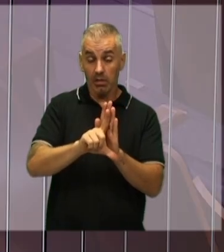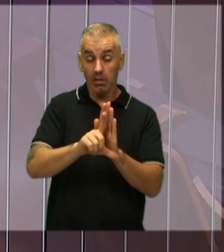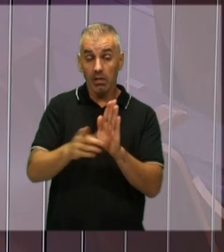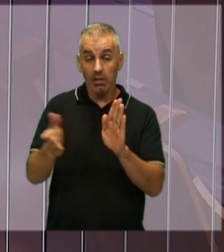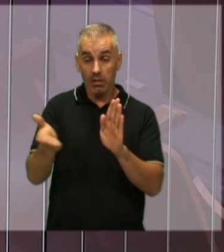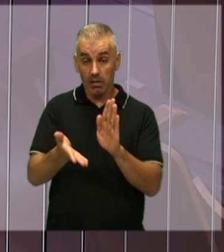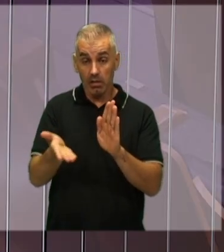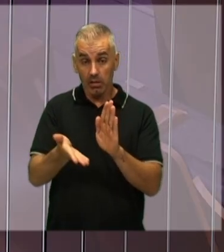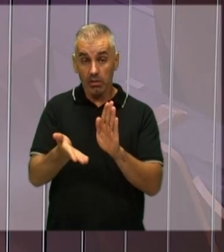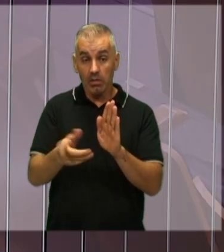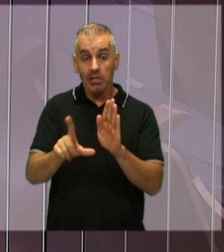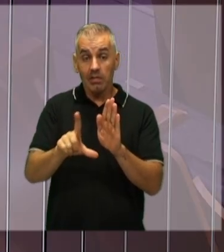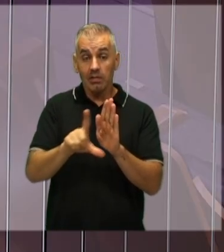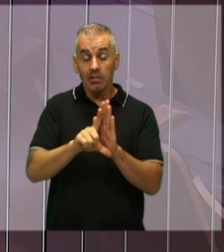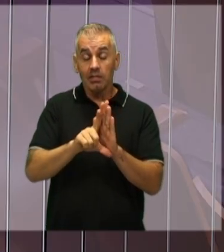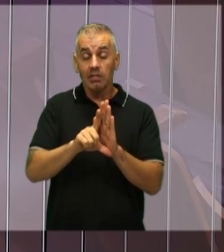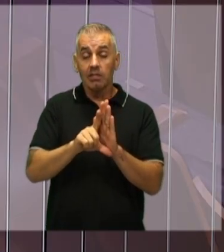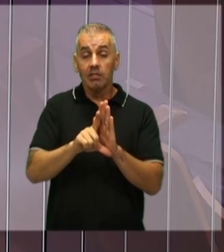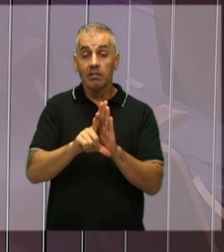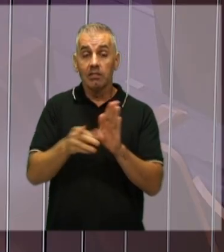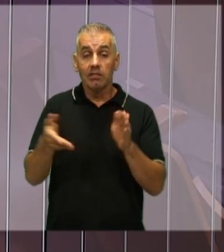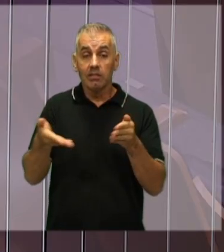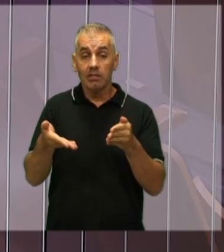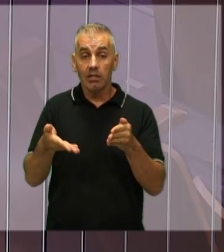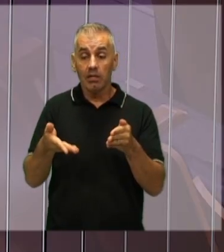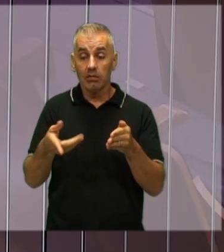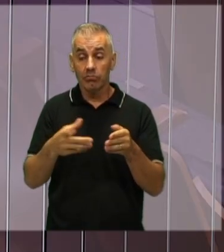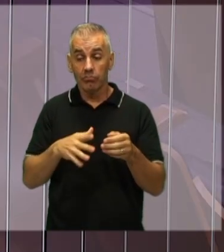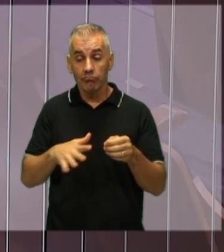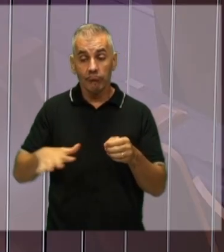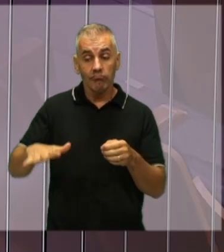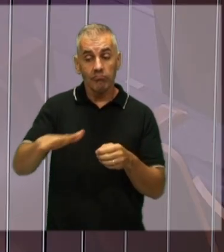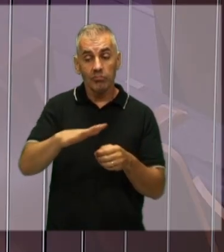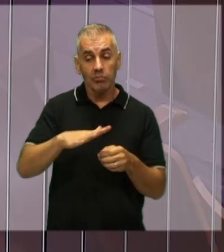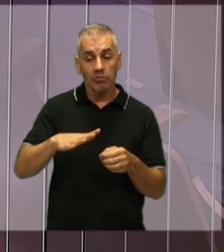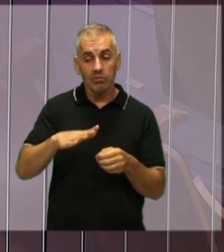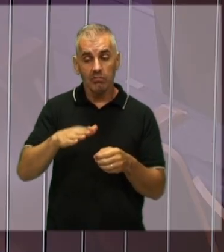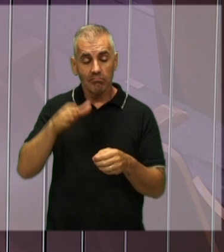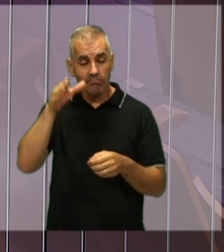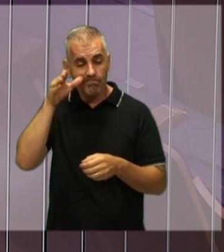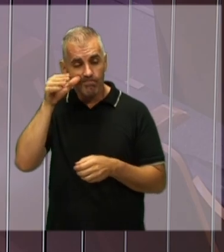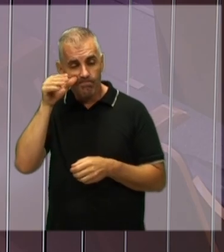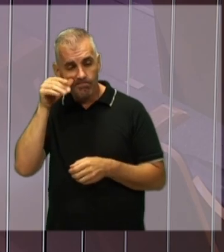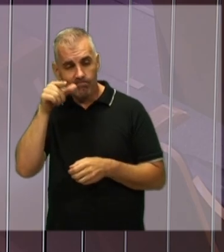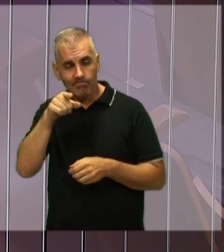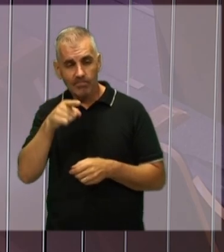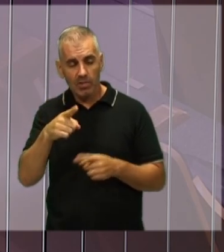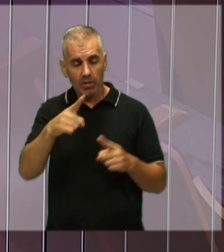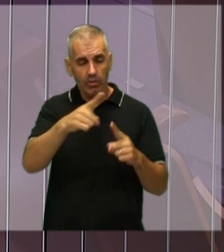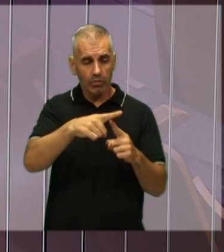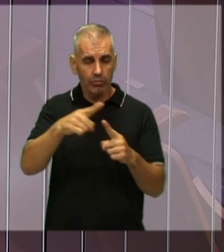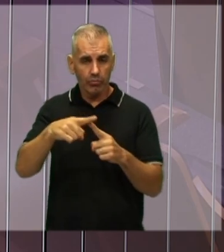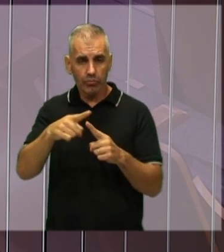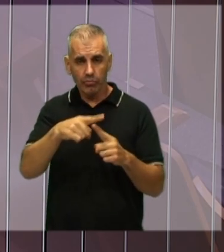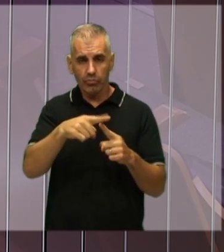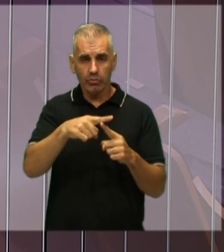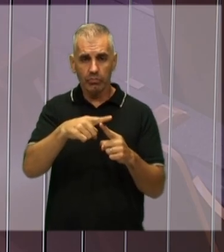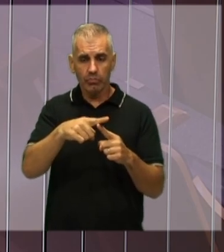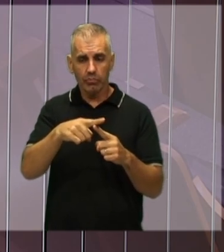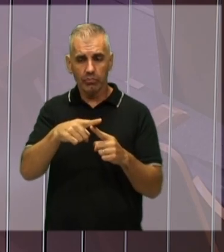aplicação ante o cenário, né, de ter que observar cada tipo de produto que está sendo